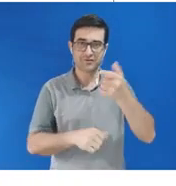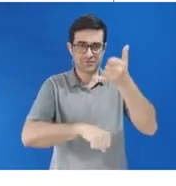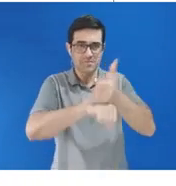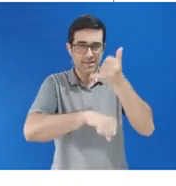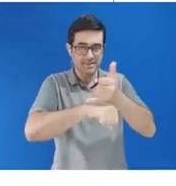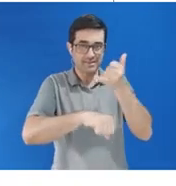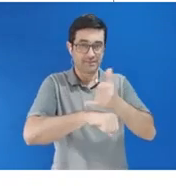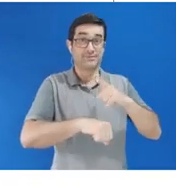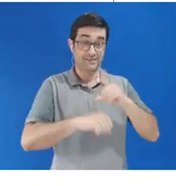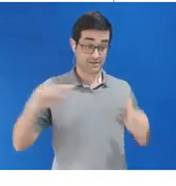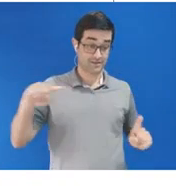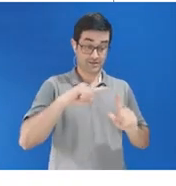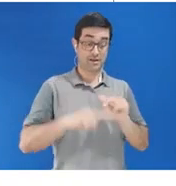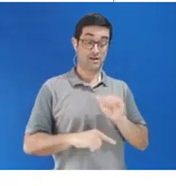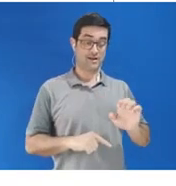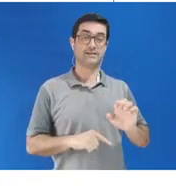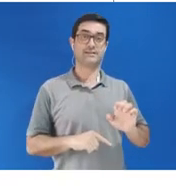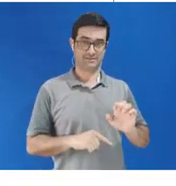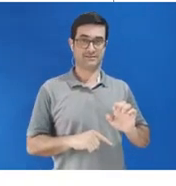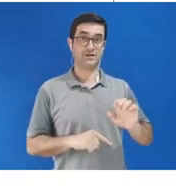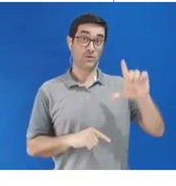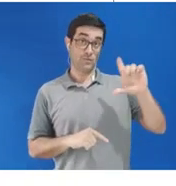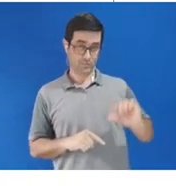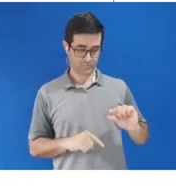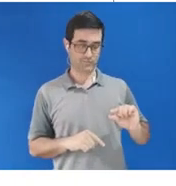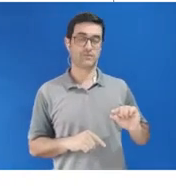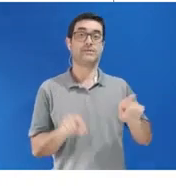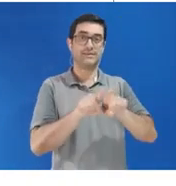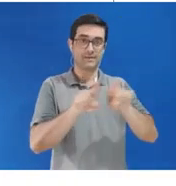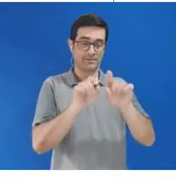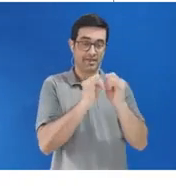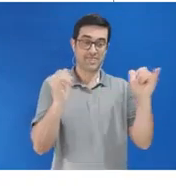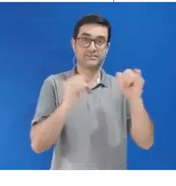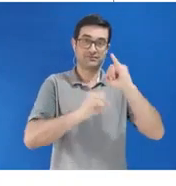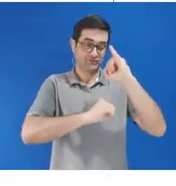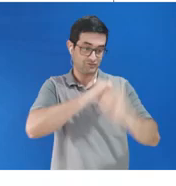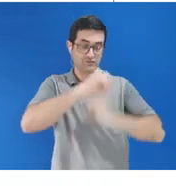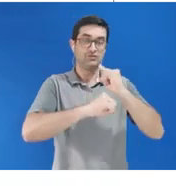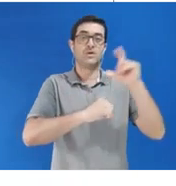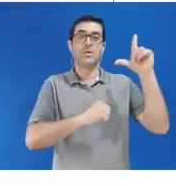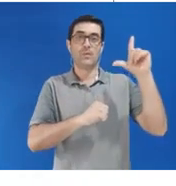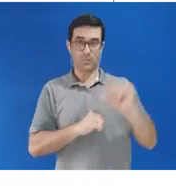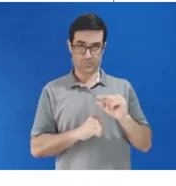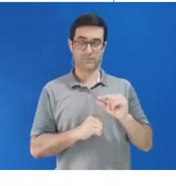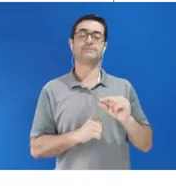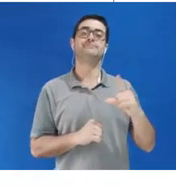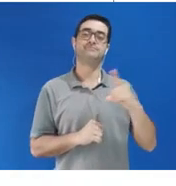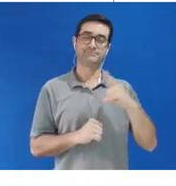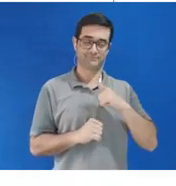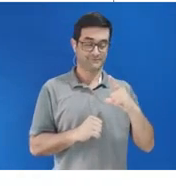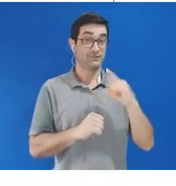afinidade eletrônica e baixa energia de ionização, e por isso eles tendem a doar os seus elétrons da camada de